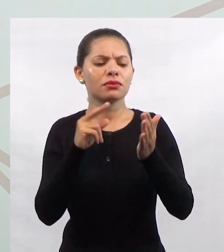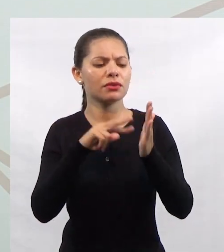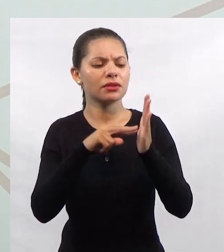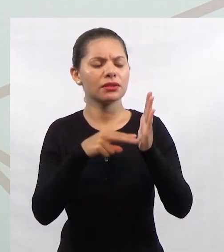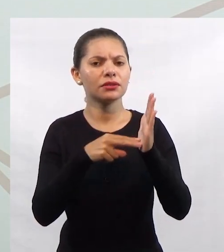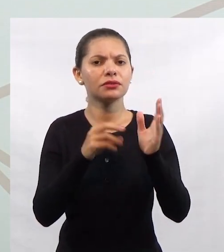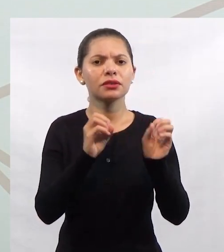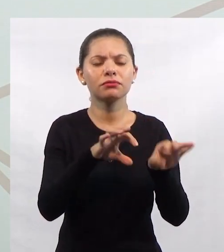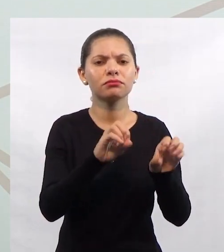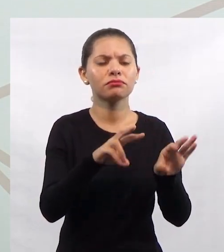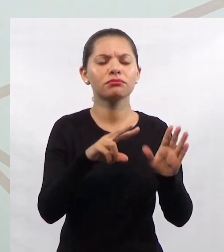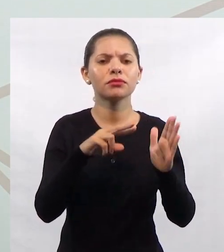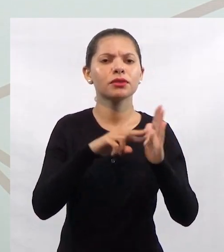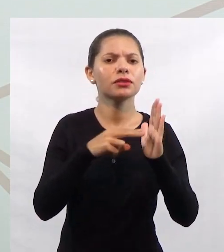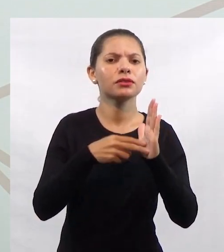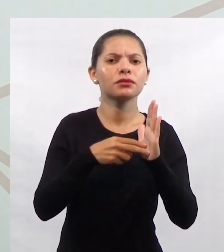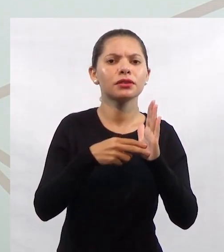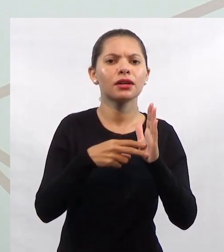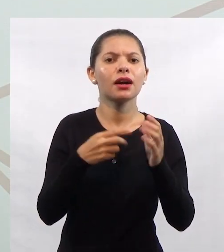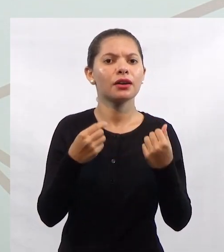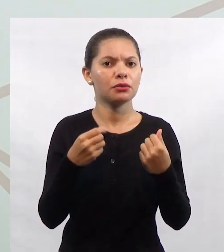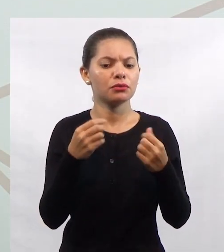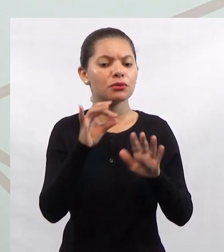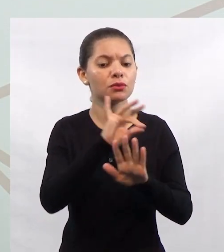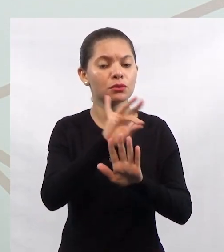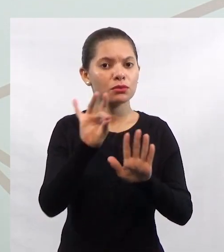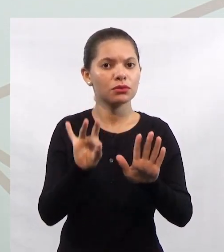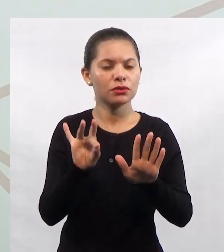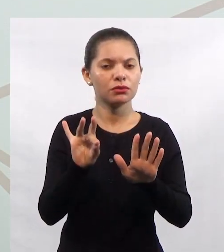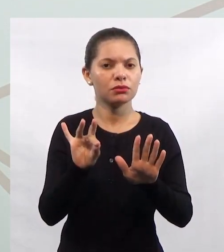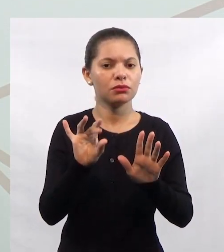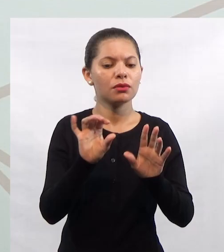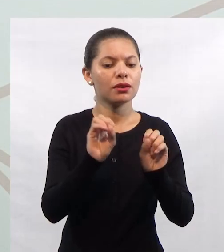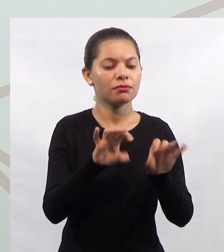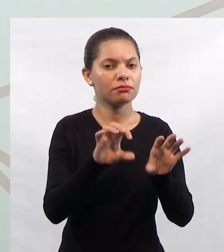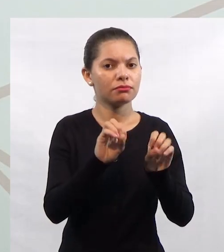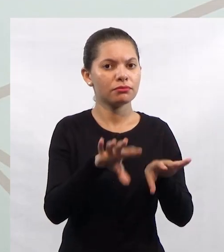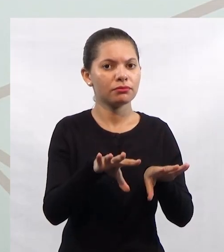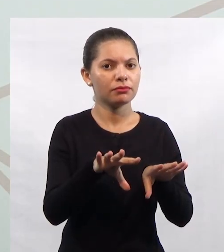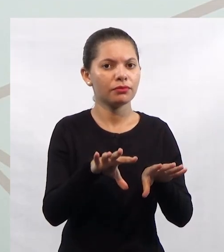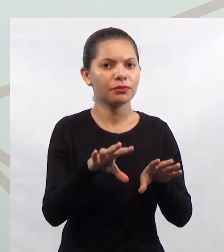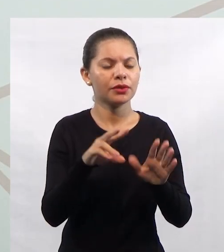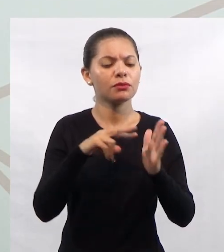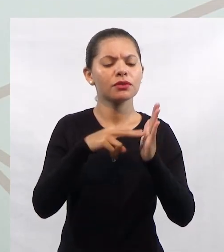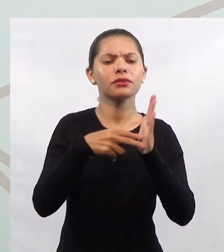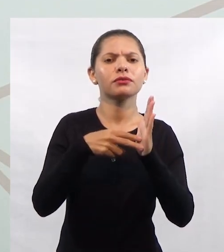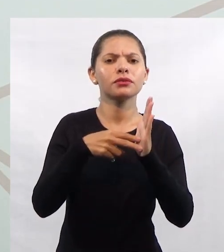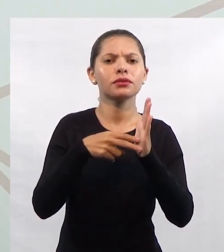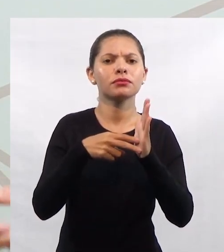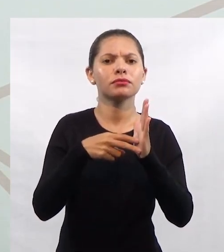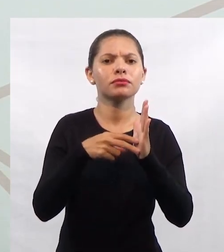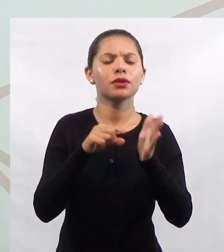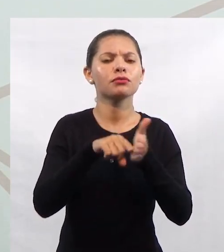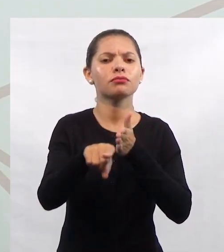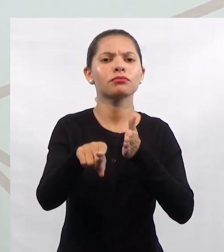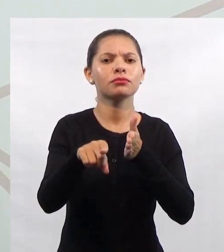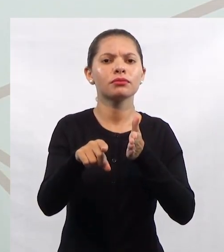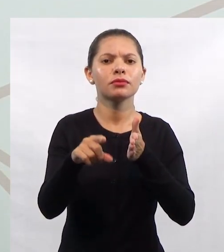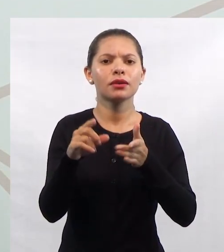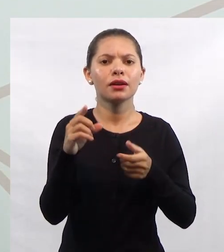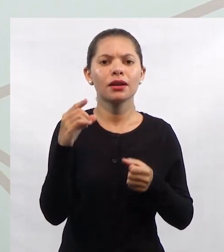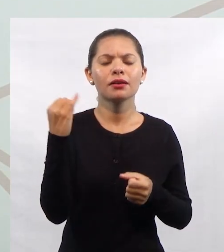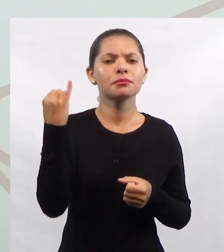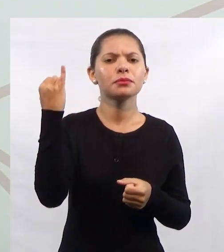significa Anabela? O que significa educação? Eu consigo decodificar. Educação. E o que significa